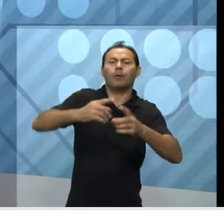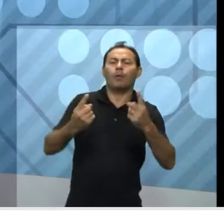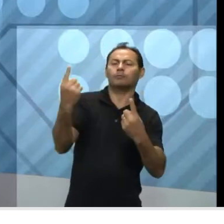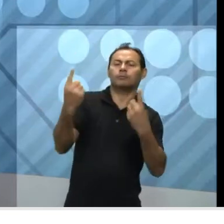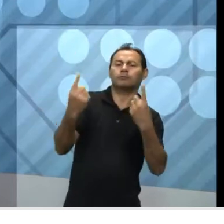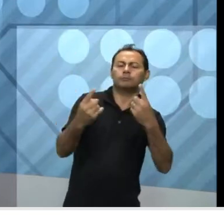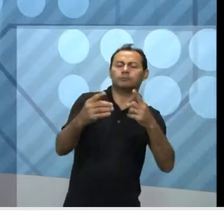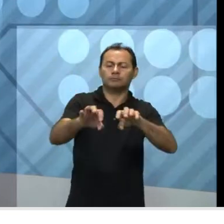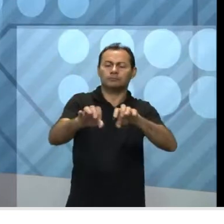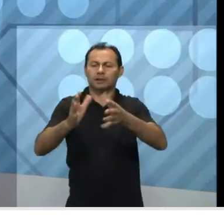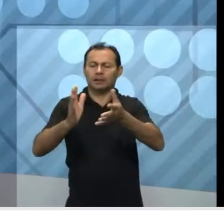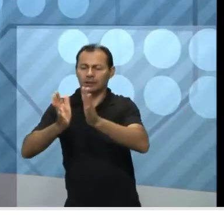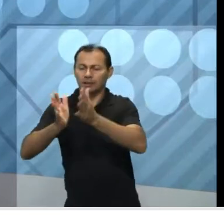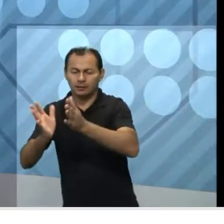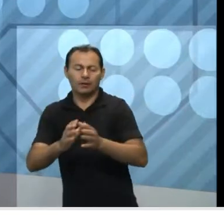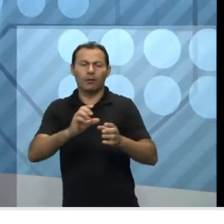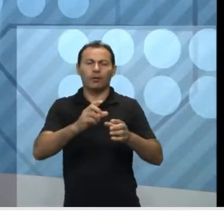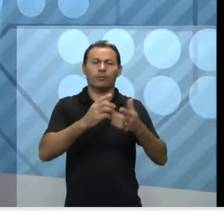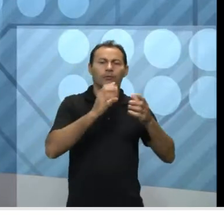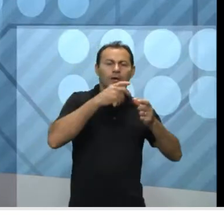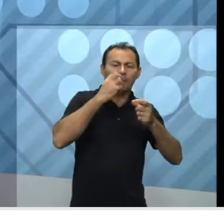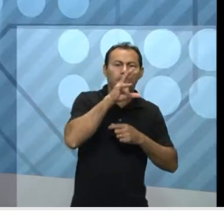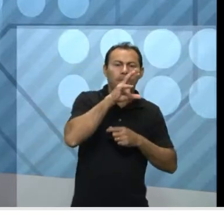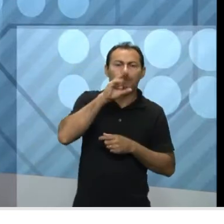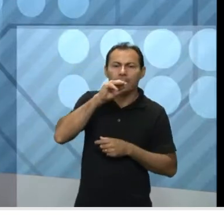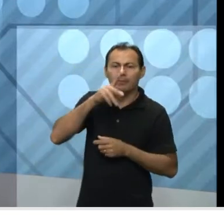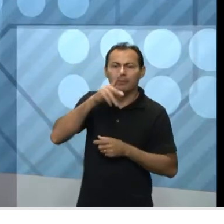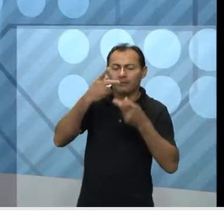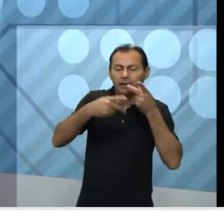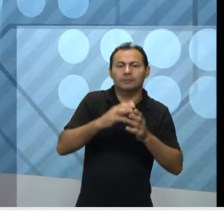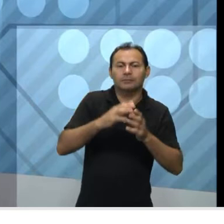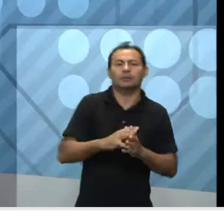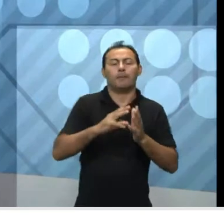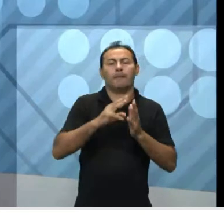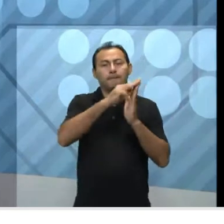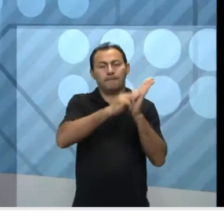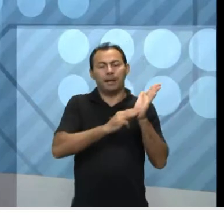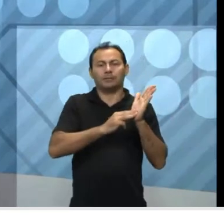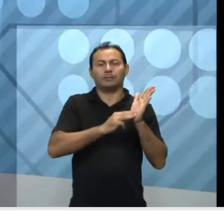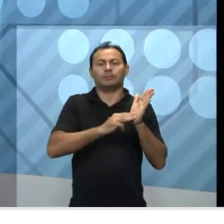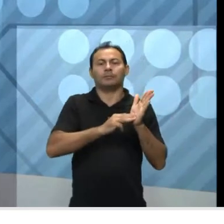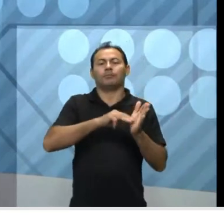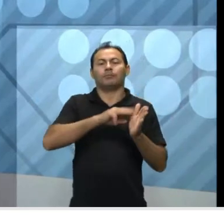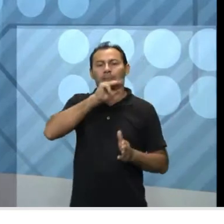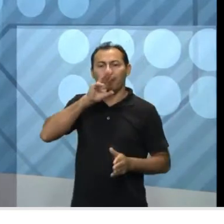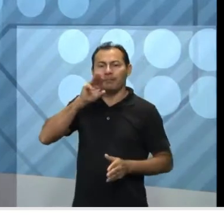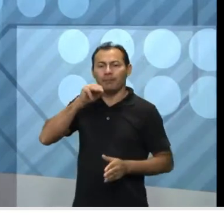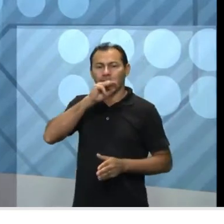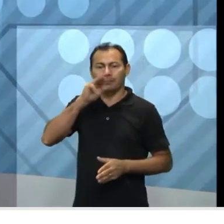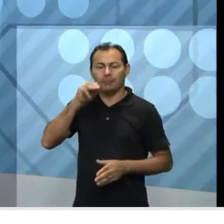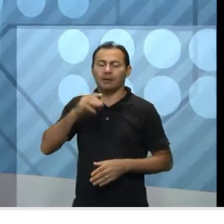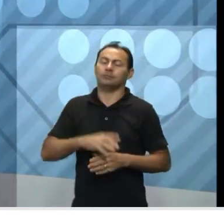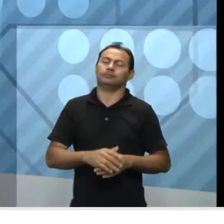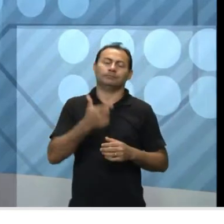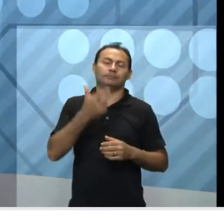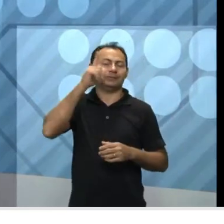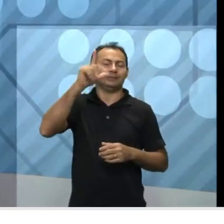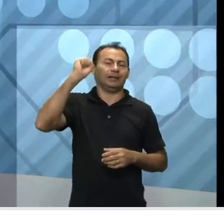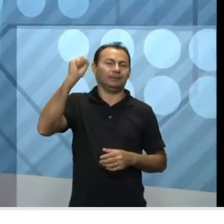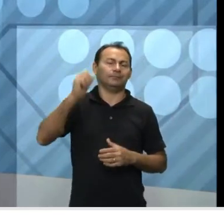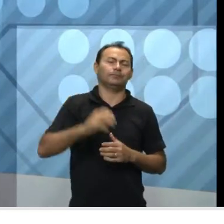todo. E o método oral vence, tá? A partir de 1880 ocorre